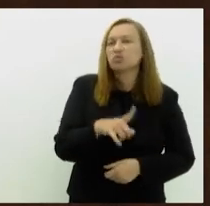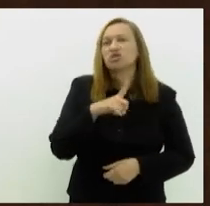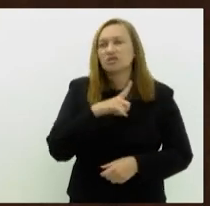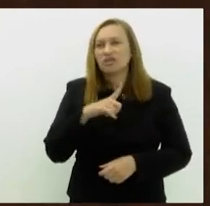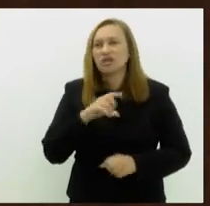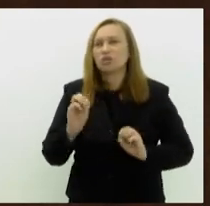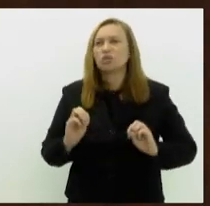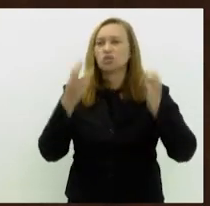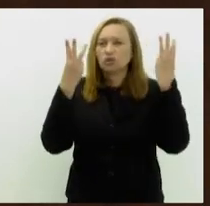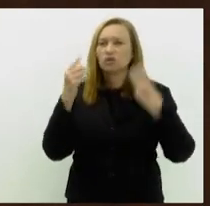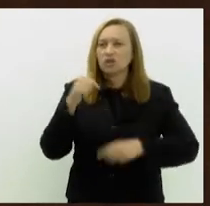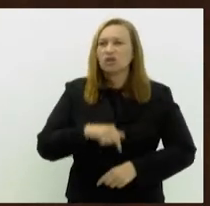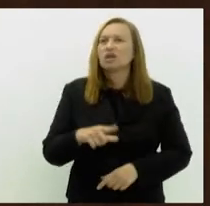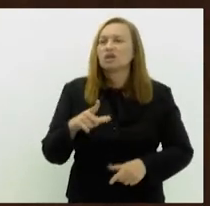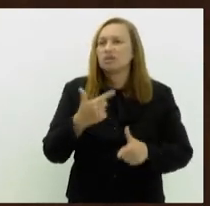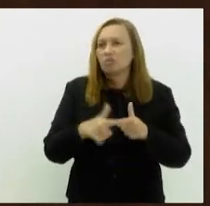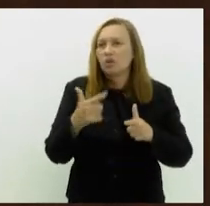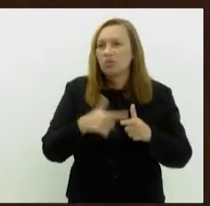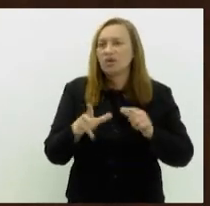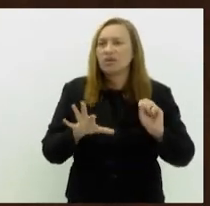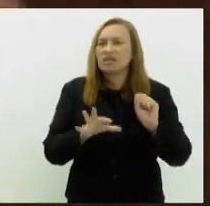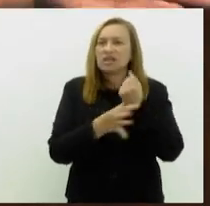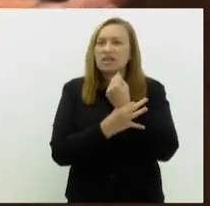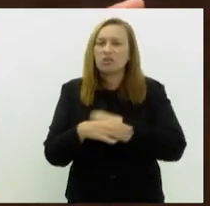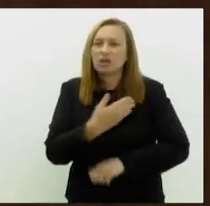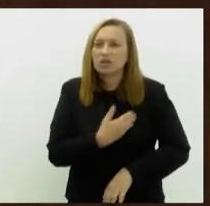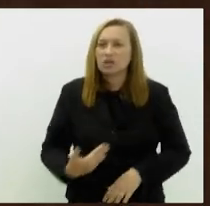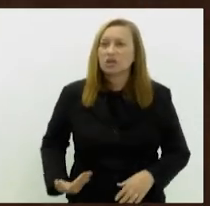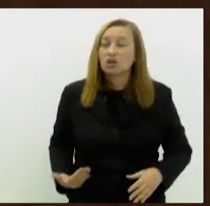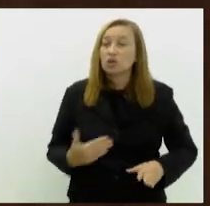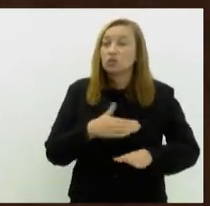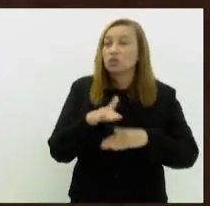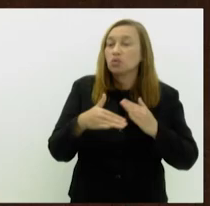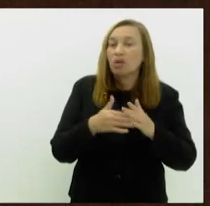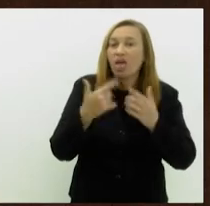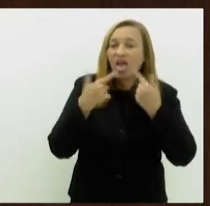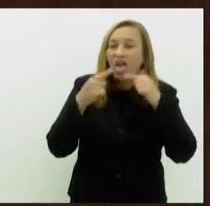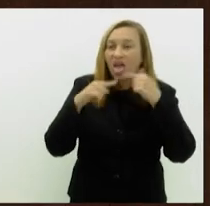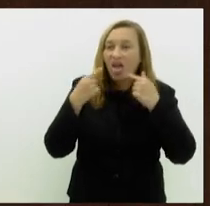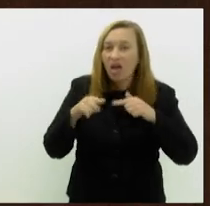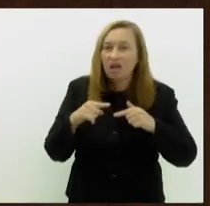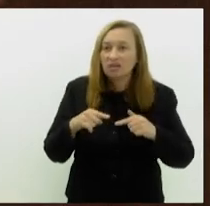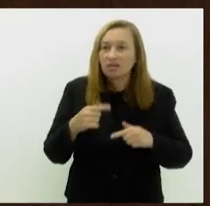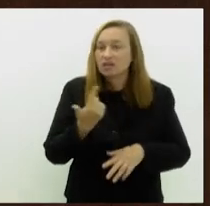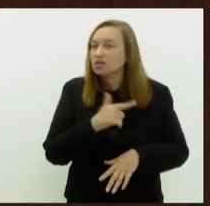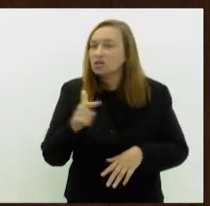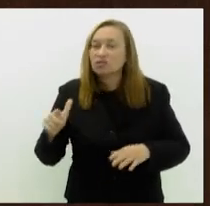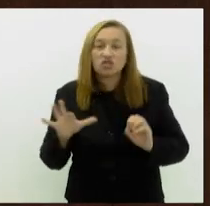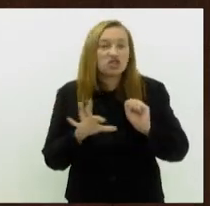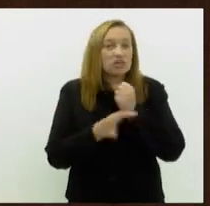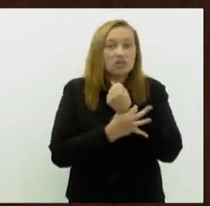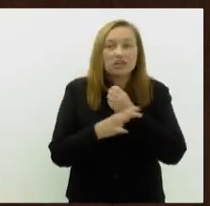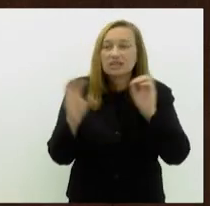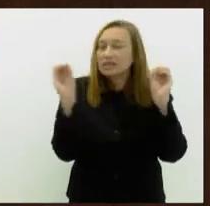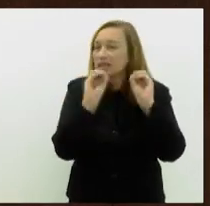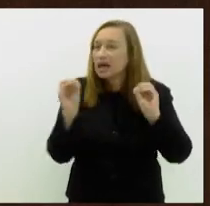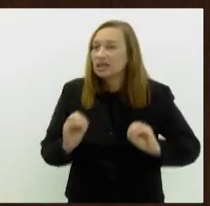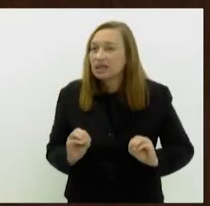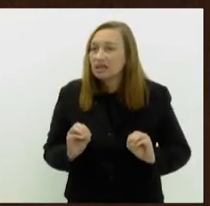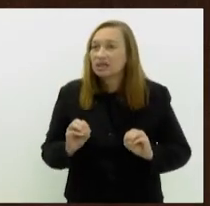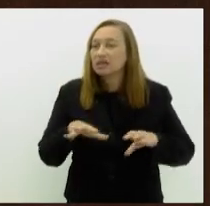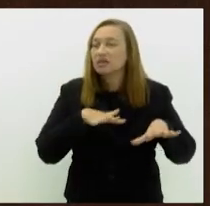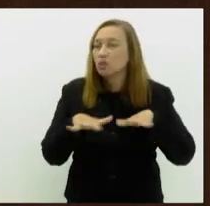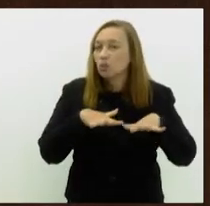shows, teve problema na segurança pública, ficou todo mundo reclamando que não tinha garantido a